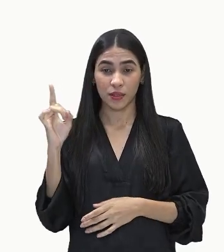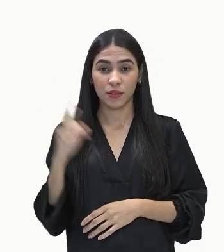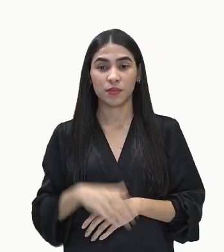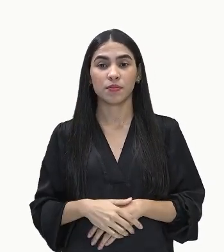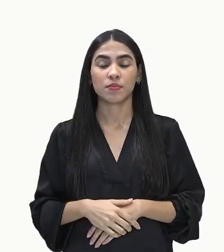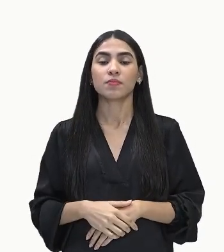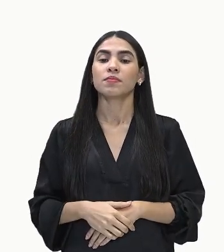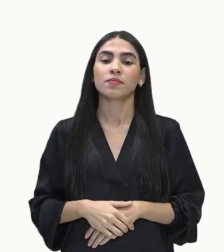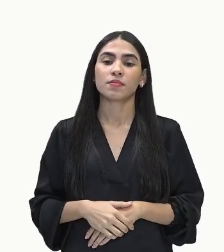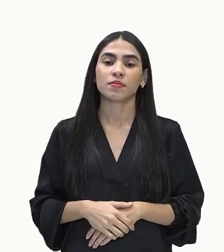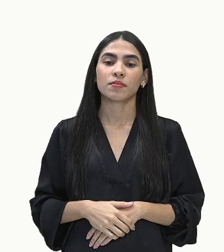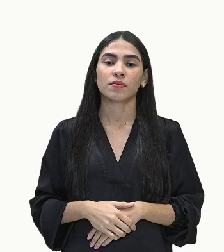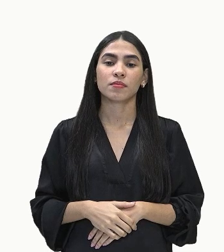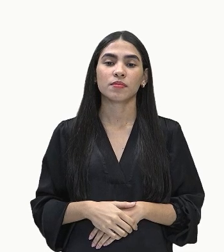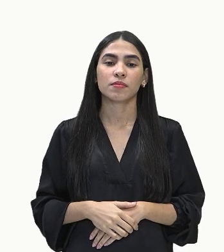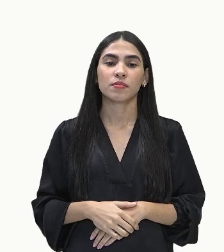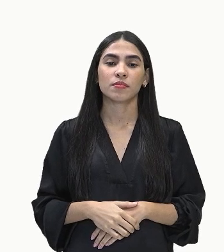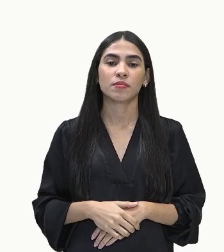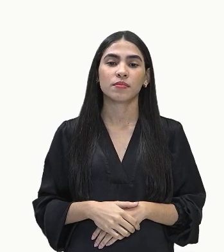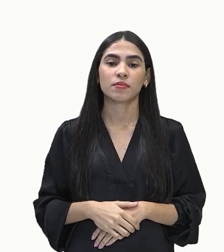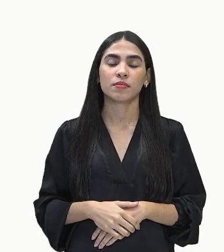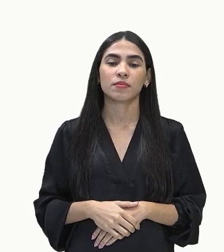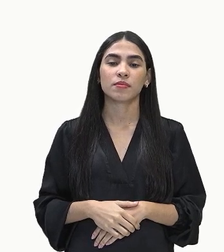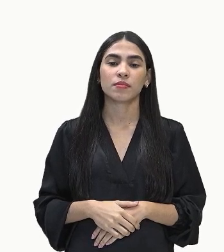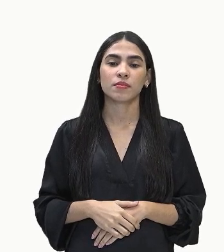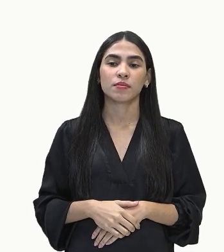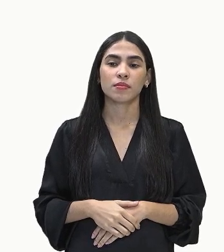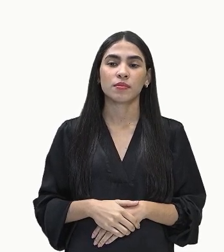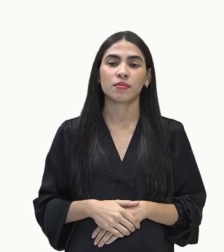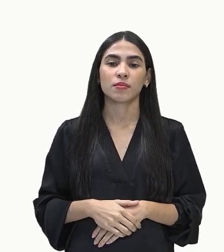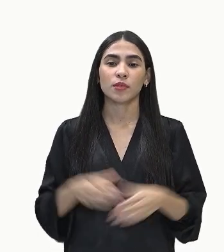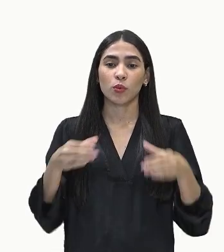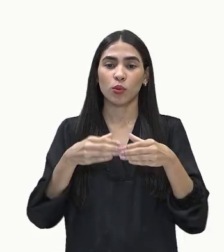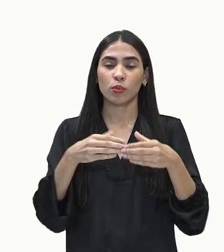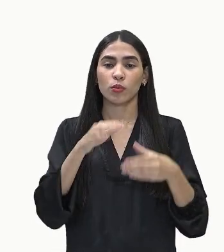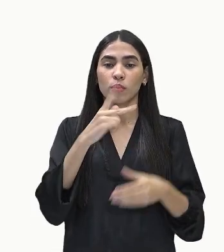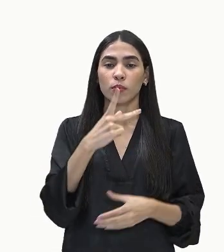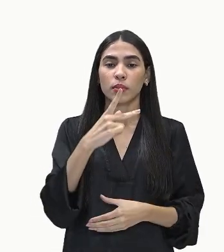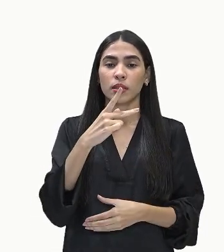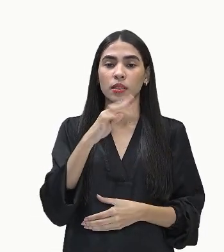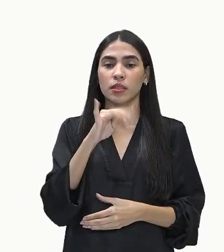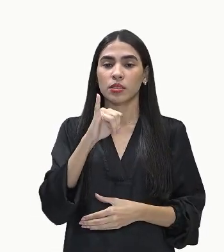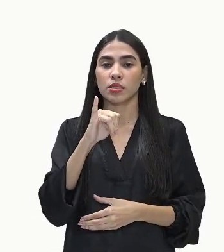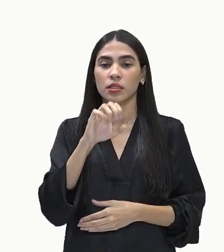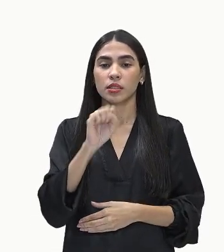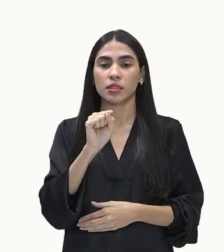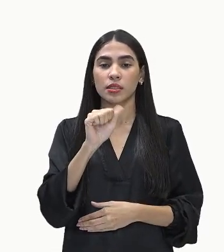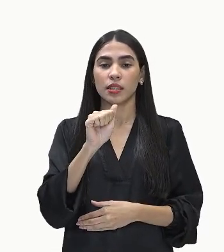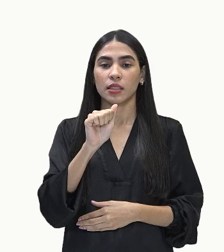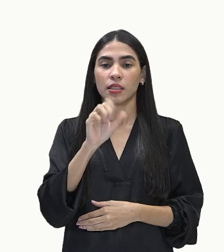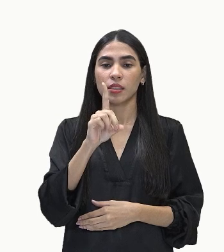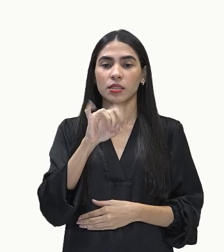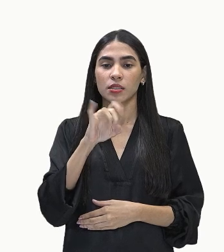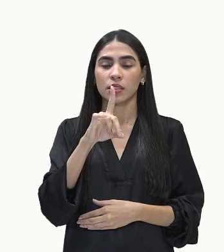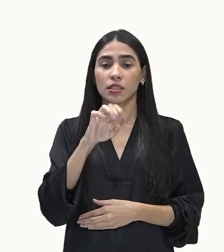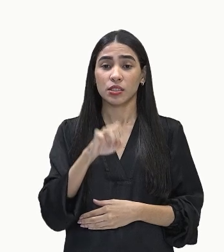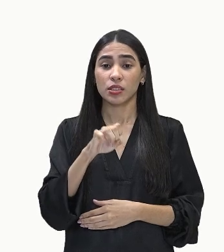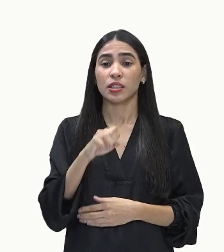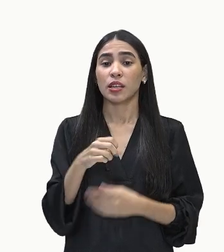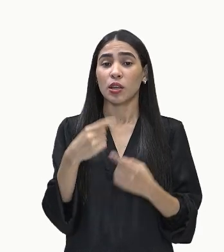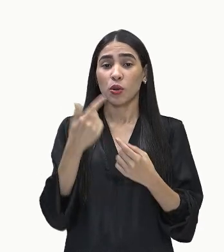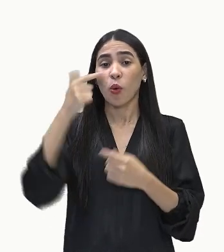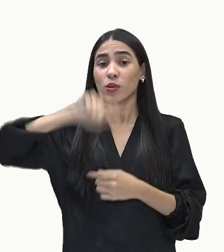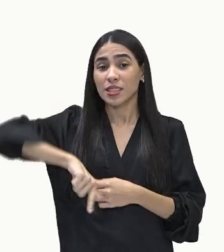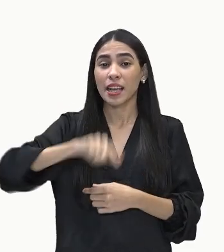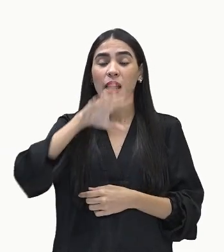ave piscitaciforme da família Piscitacidae, e devido ao dom da fala, esse papagaio é muito